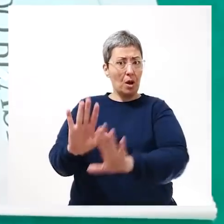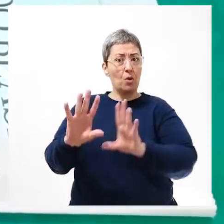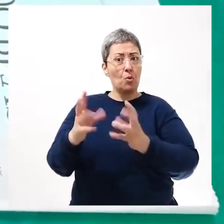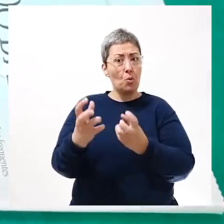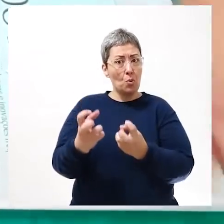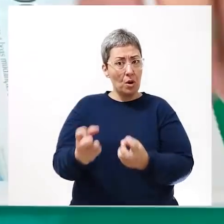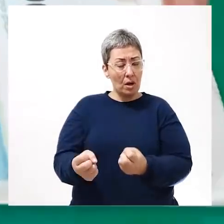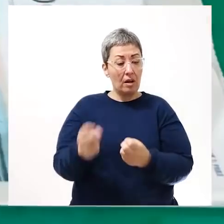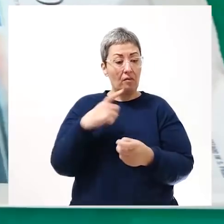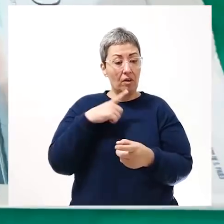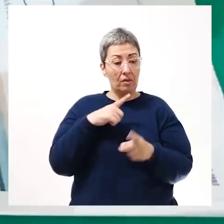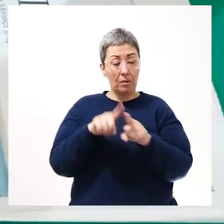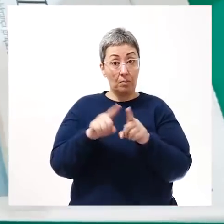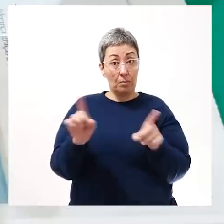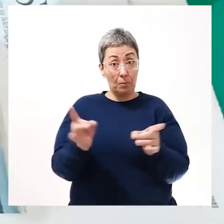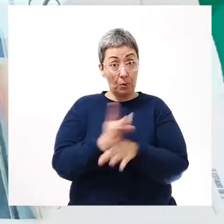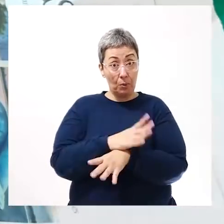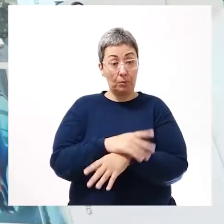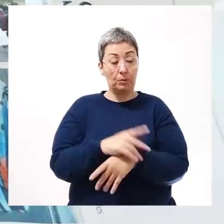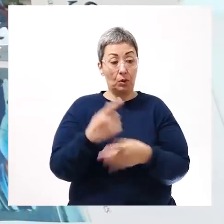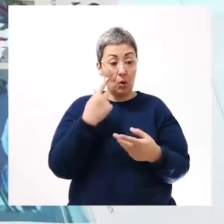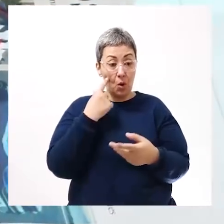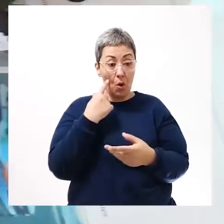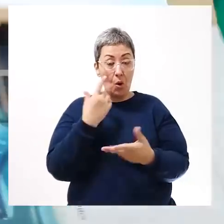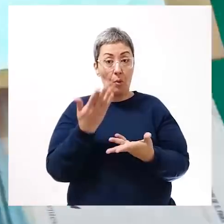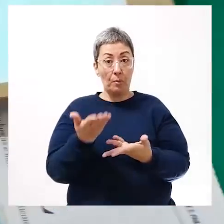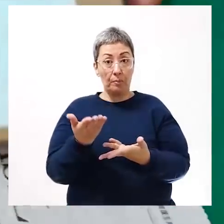tá? Aí vai ficar assim, ó.